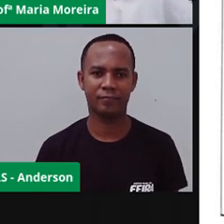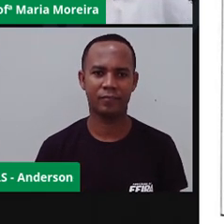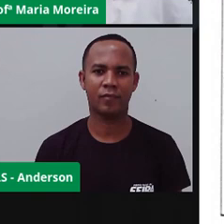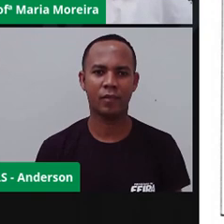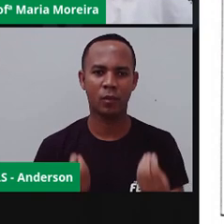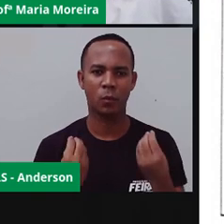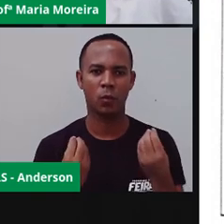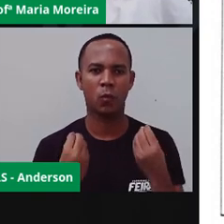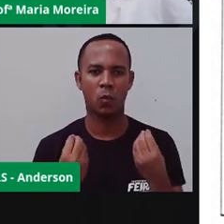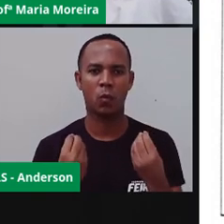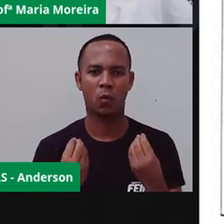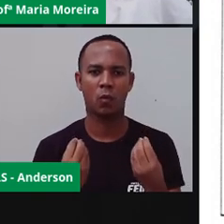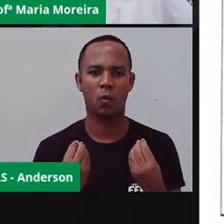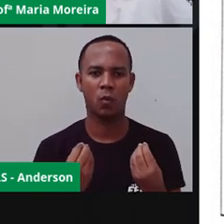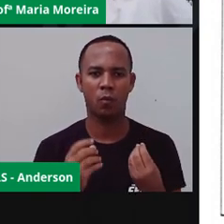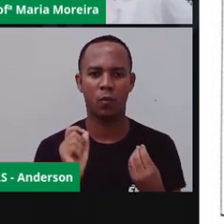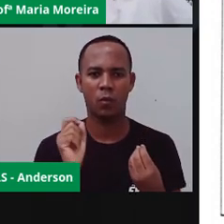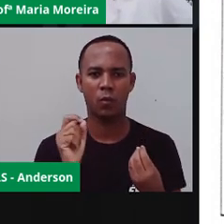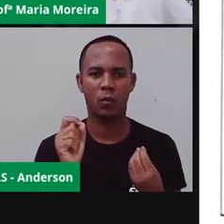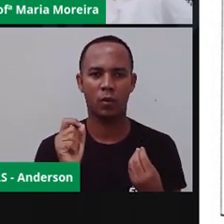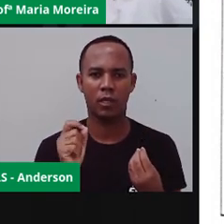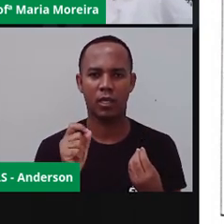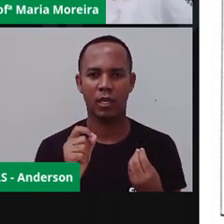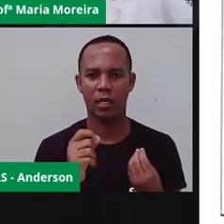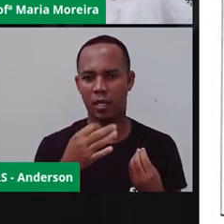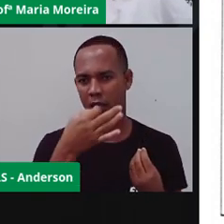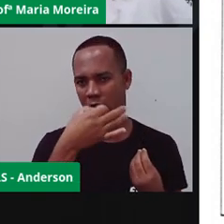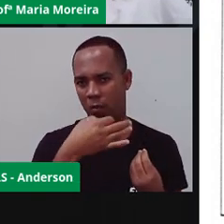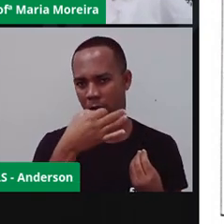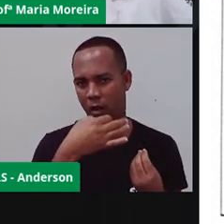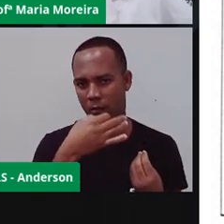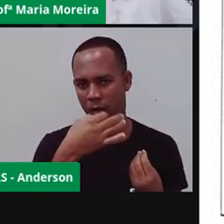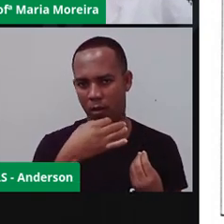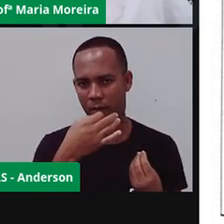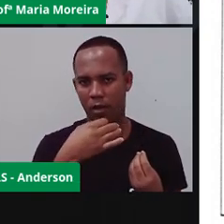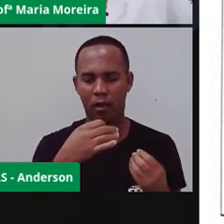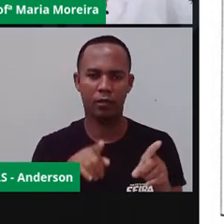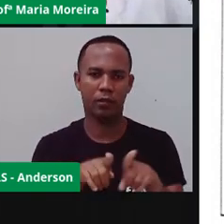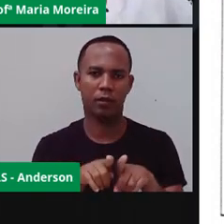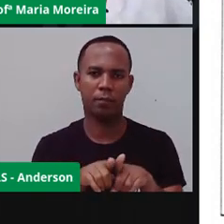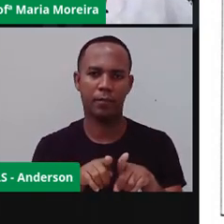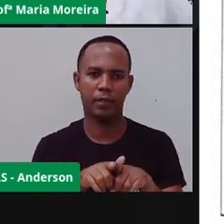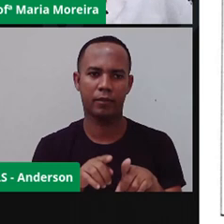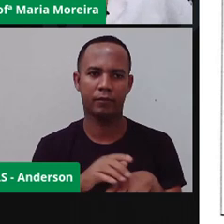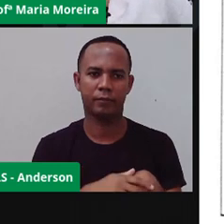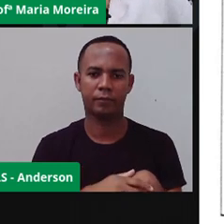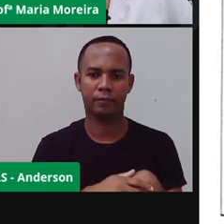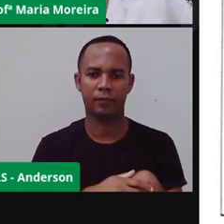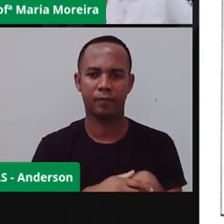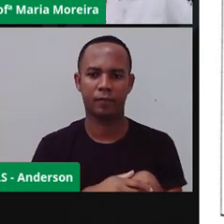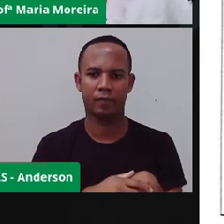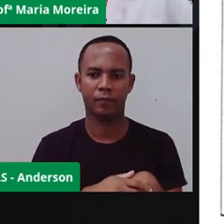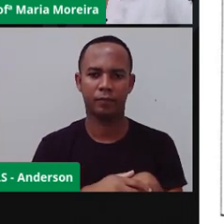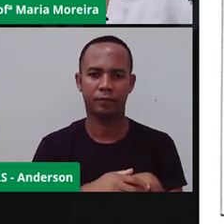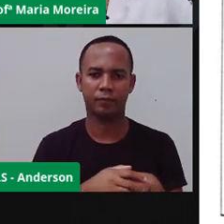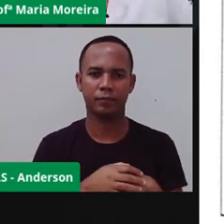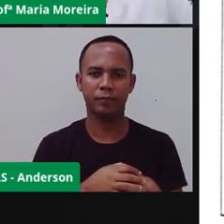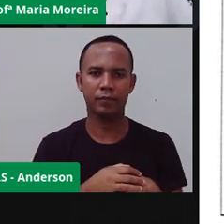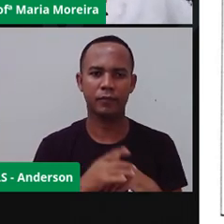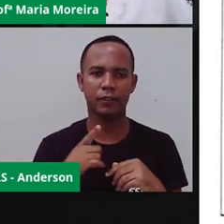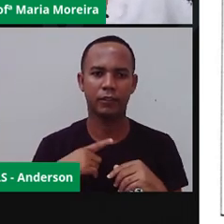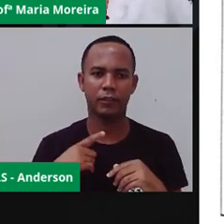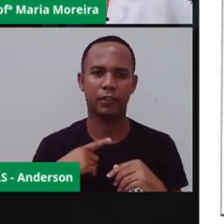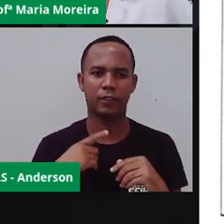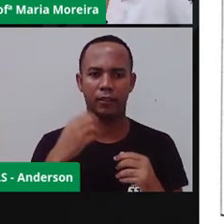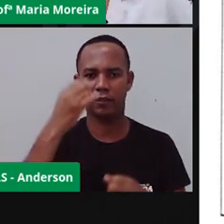se alimenta da novidade é tida como uma narrativa efêmera, né? Que é o quê? Passa. Ele tem que